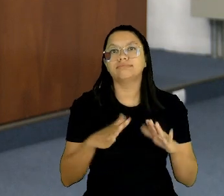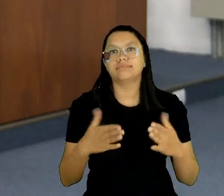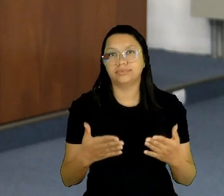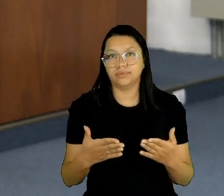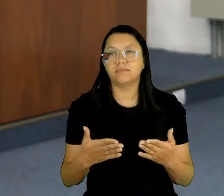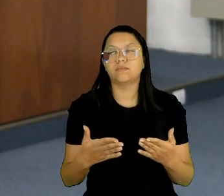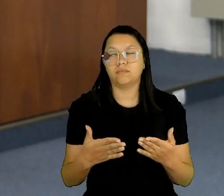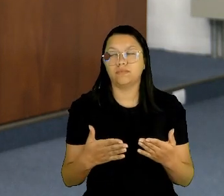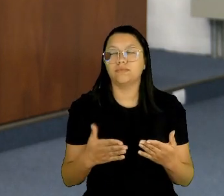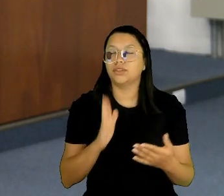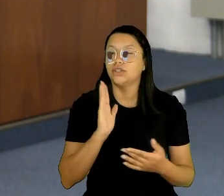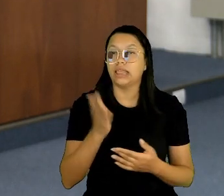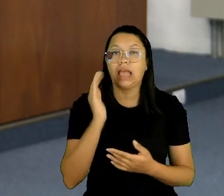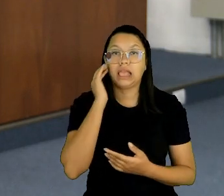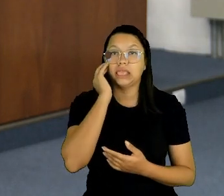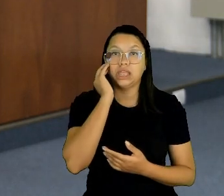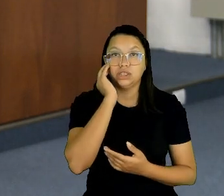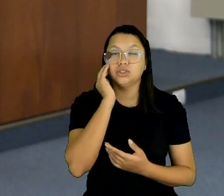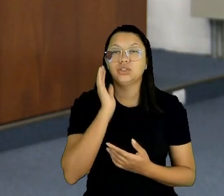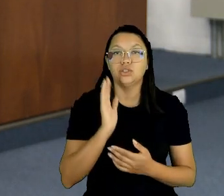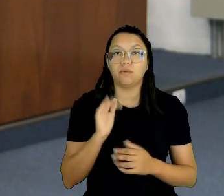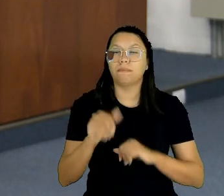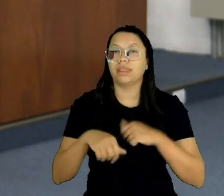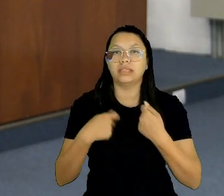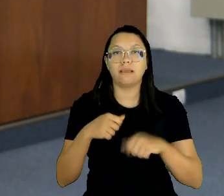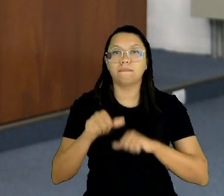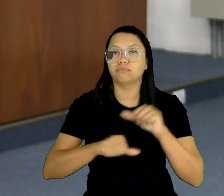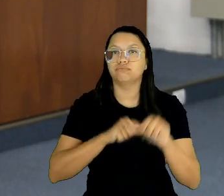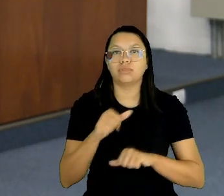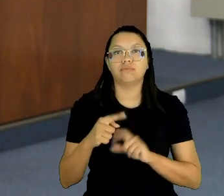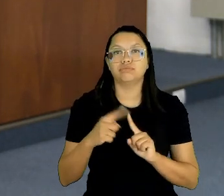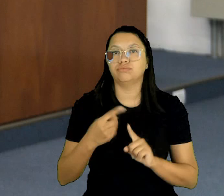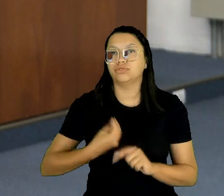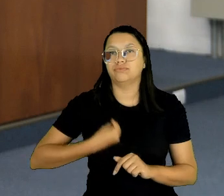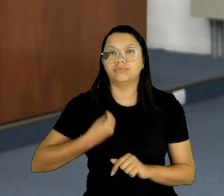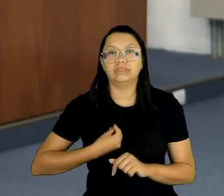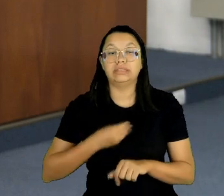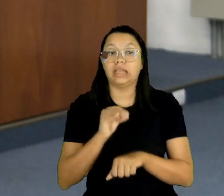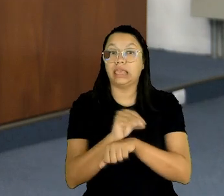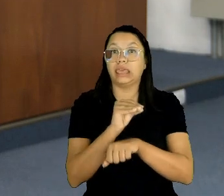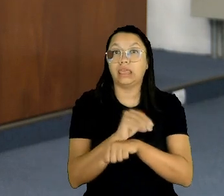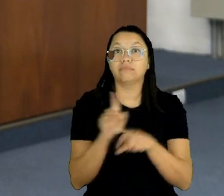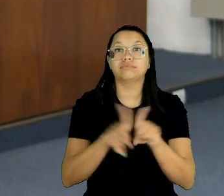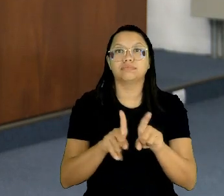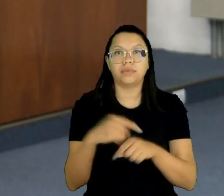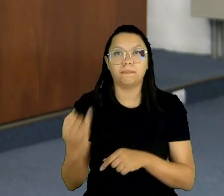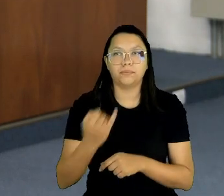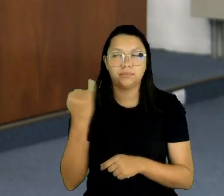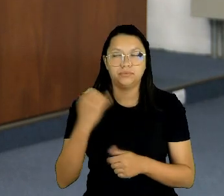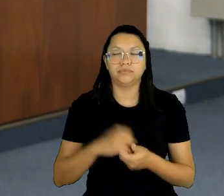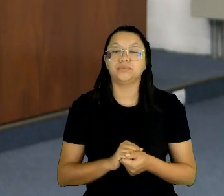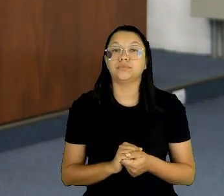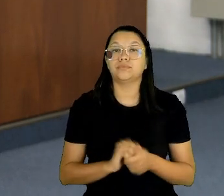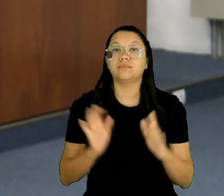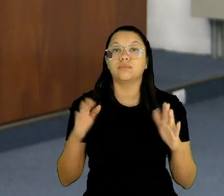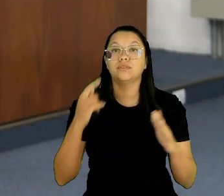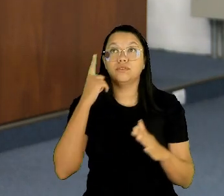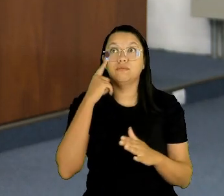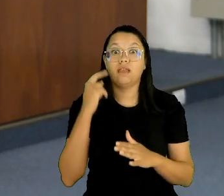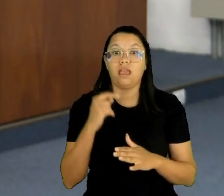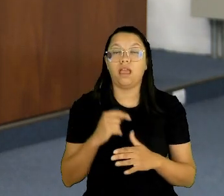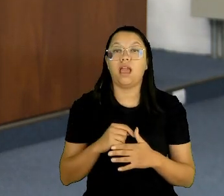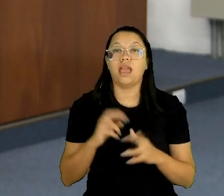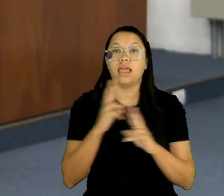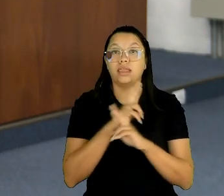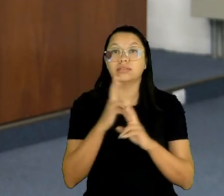já está bem estabelecido e a gente agir aqui com mudança de estilo de vida e, em casos necessários, com algum tratamento também é importante. E quando a